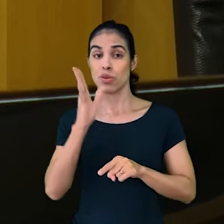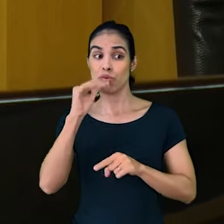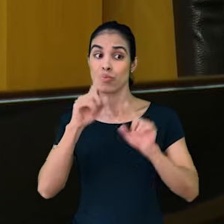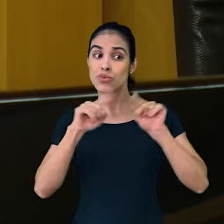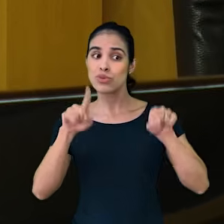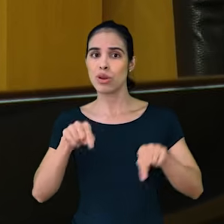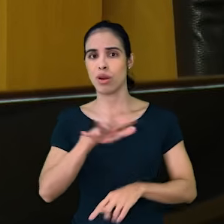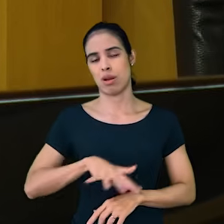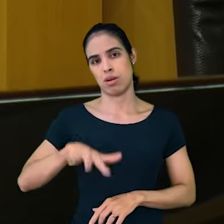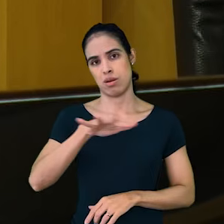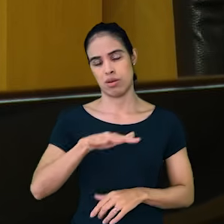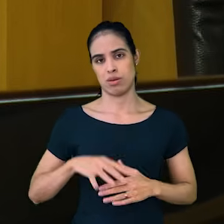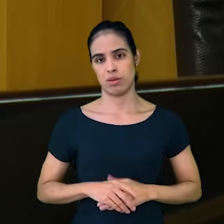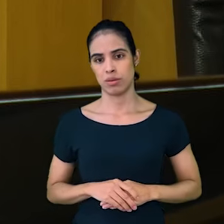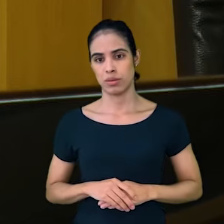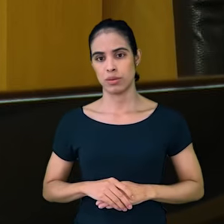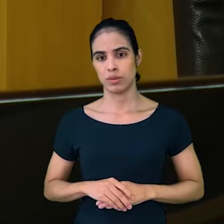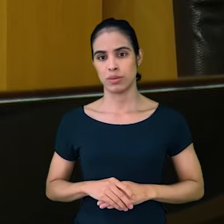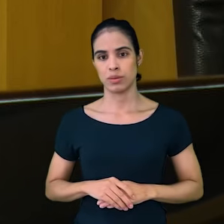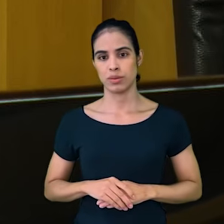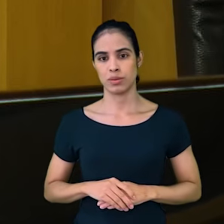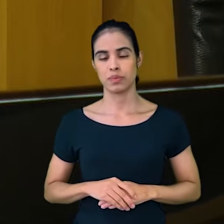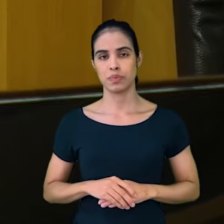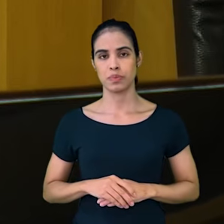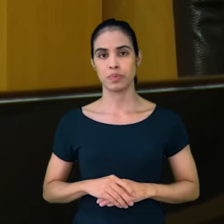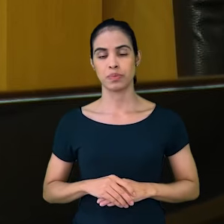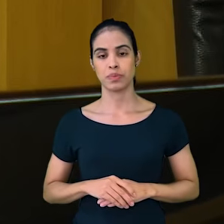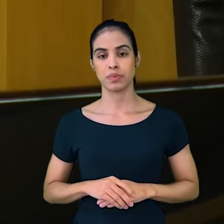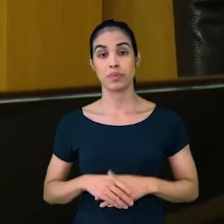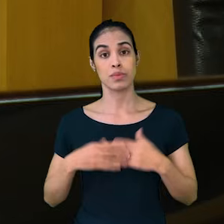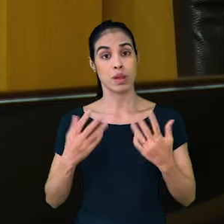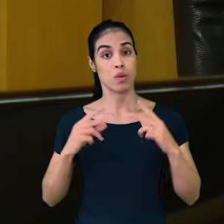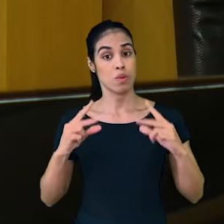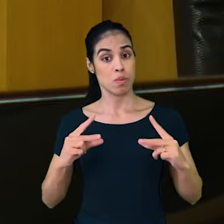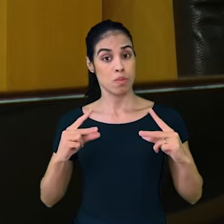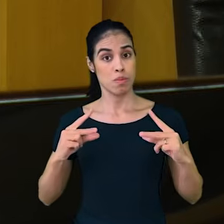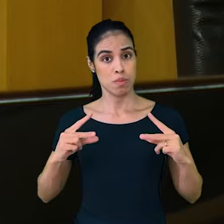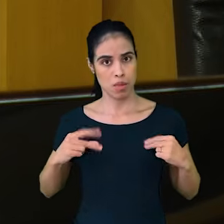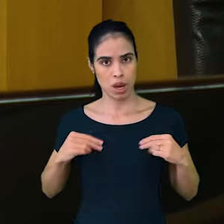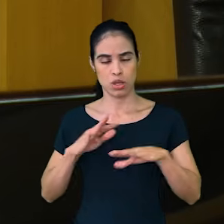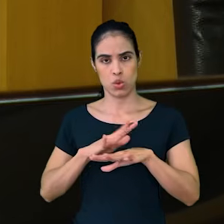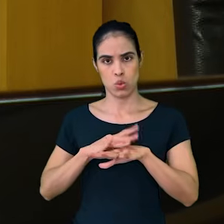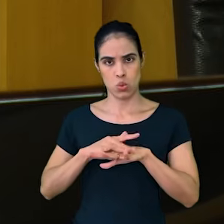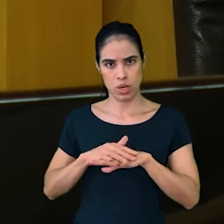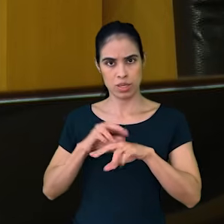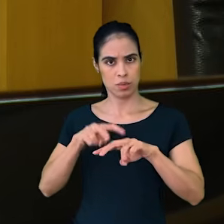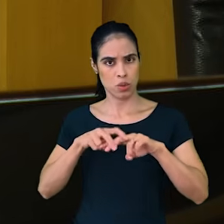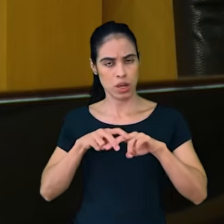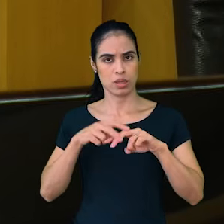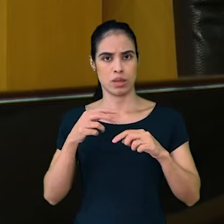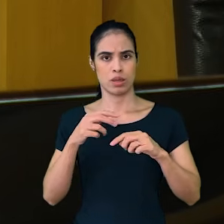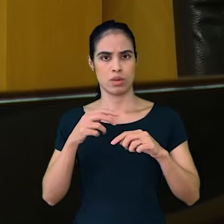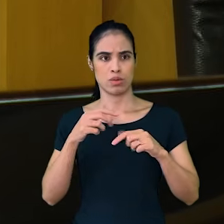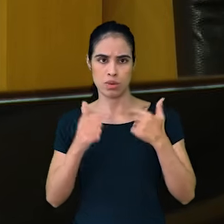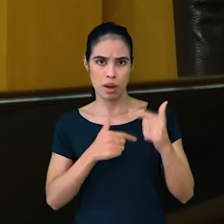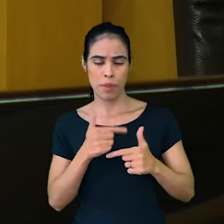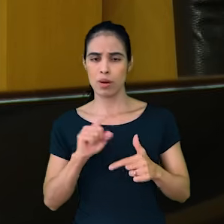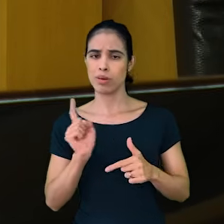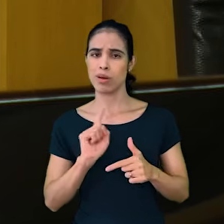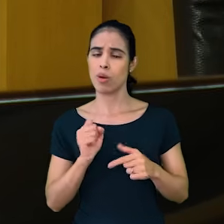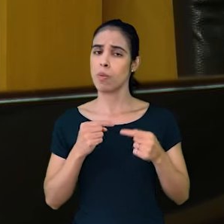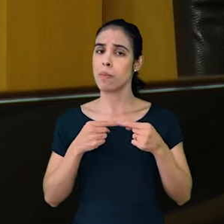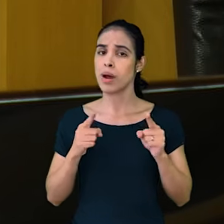um fator importante, presidente, exatamente não por analisar o mérito de ser ou não de ser doença ocupacional, mas compreender